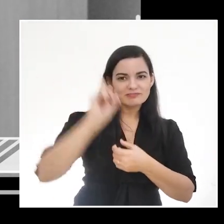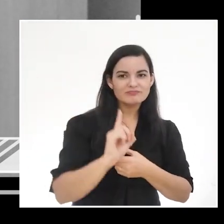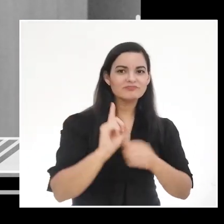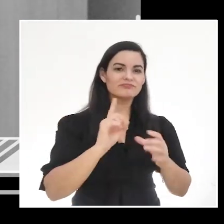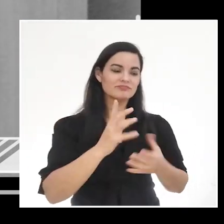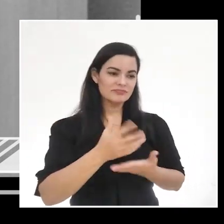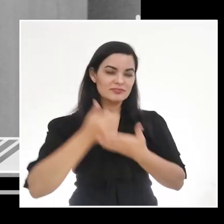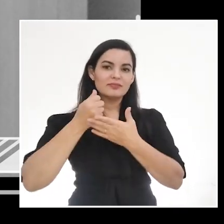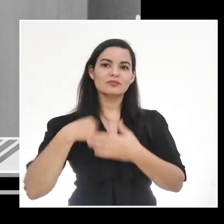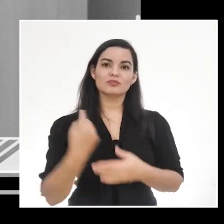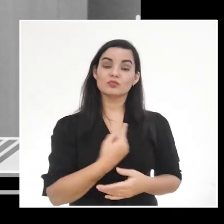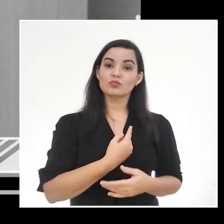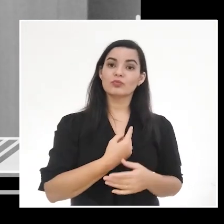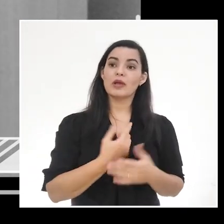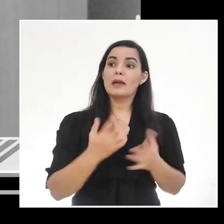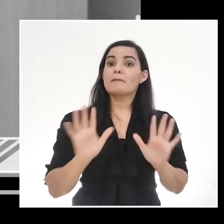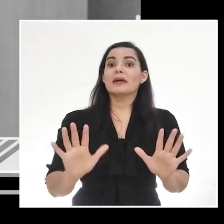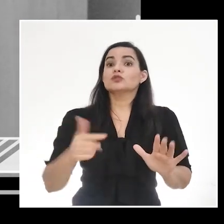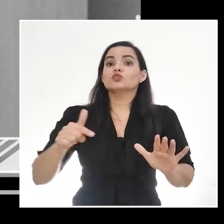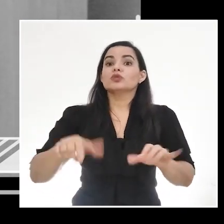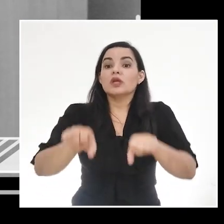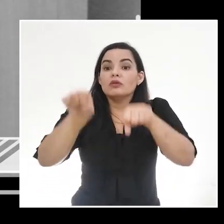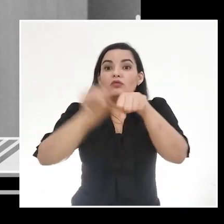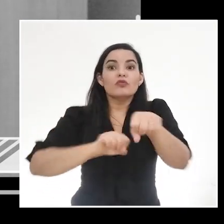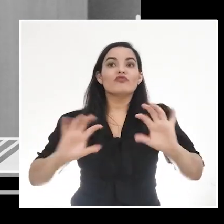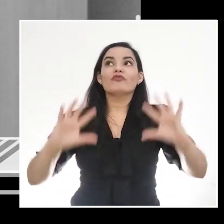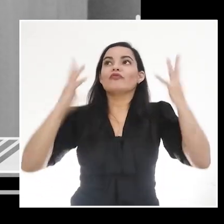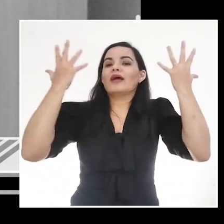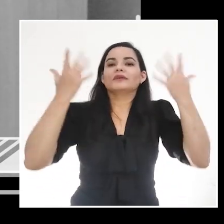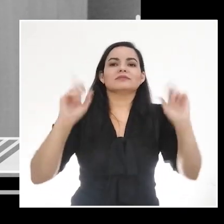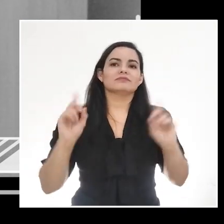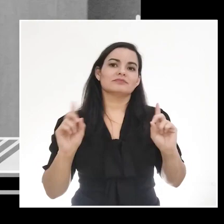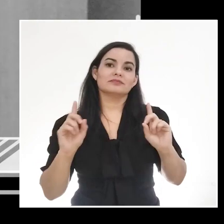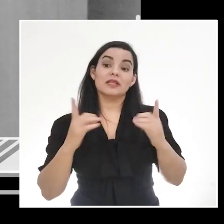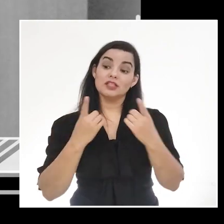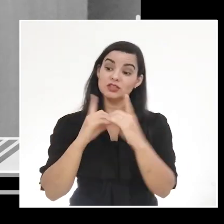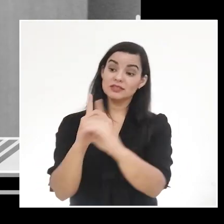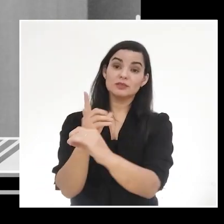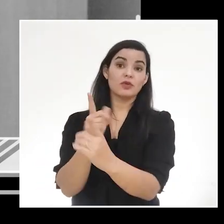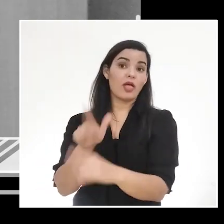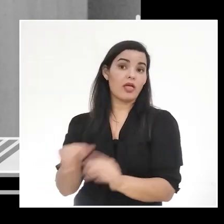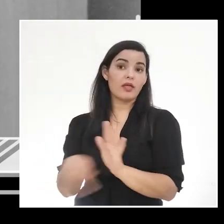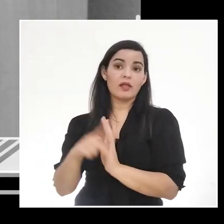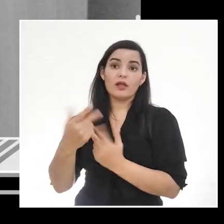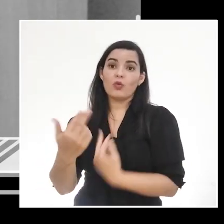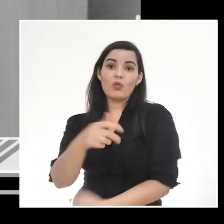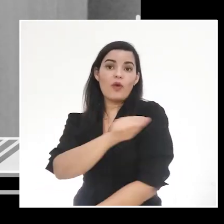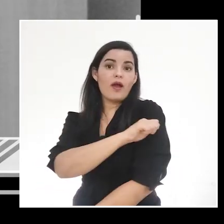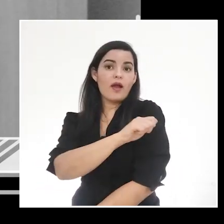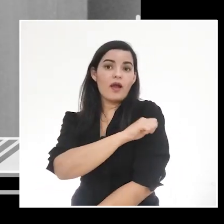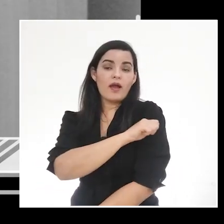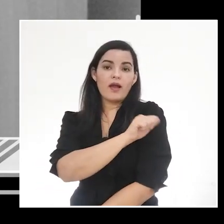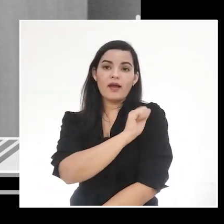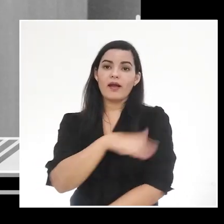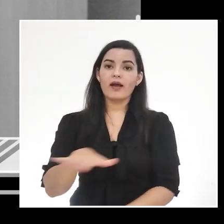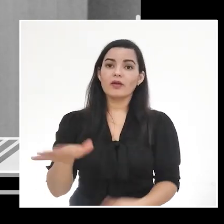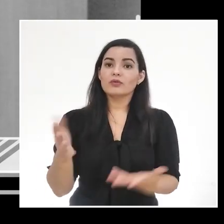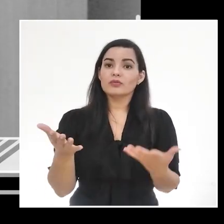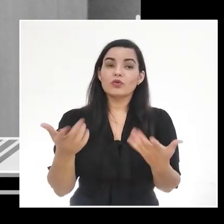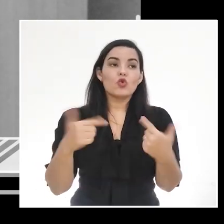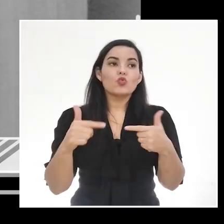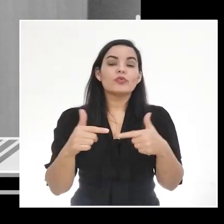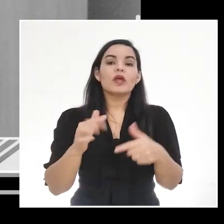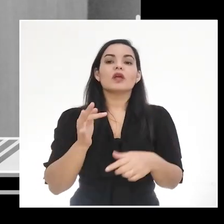gente for encontrar com Ele, né? Tem fim, mas não tem formatura. Agora você é o discípulo, não tem. A gente está sempre aprendendo, porque